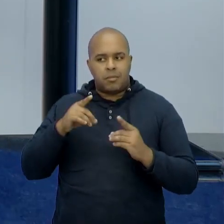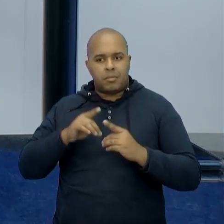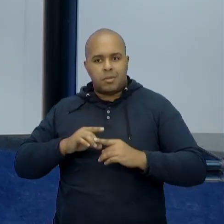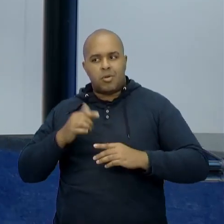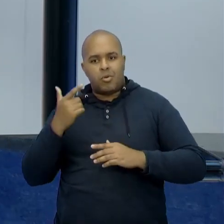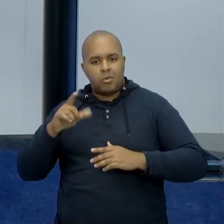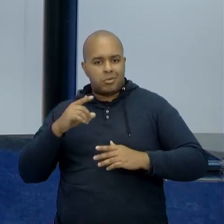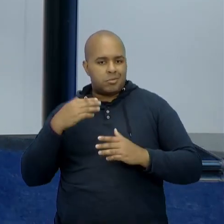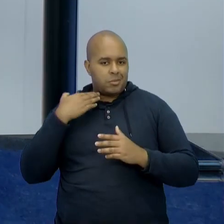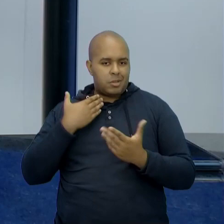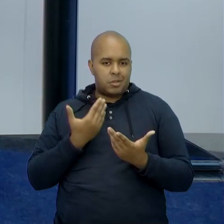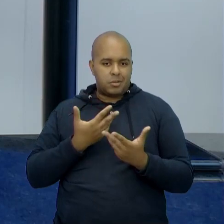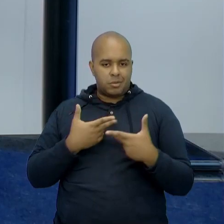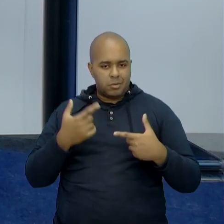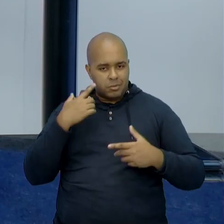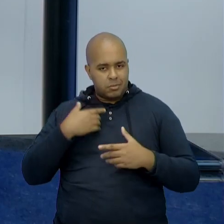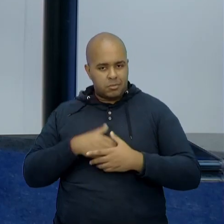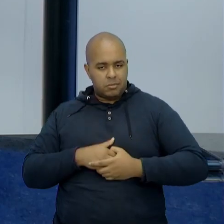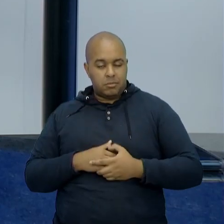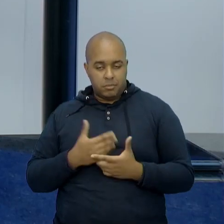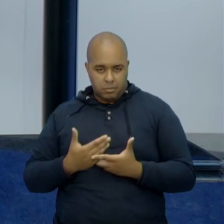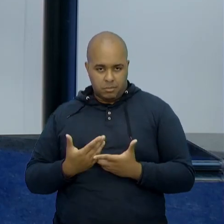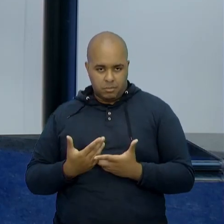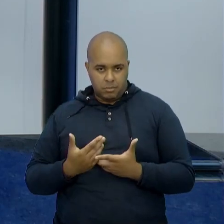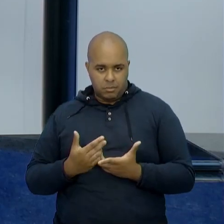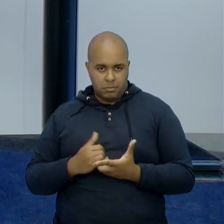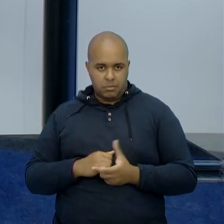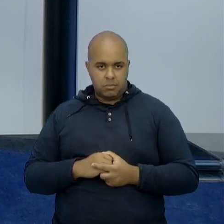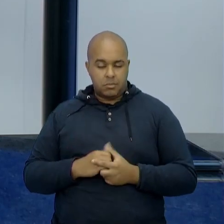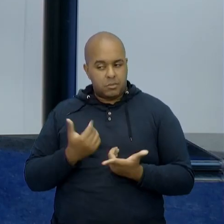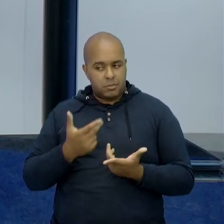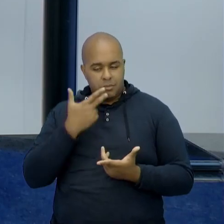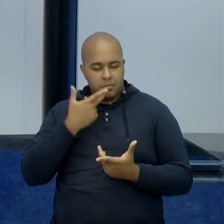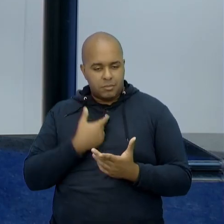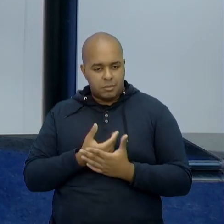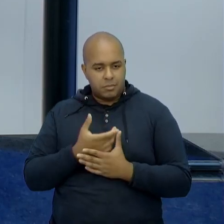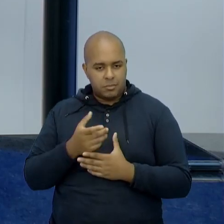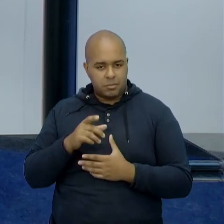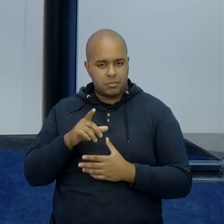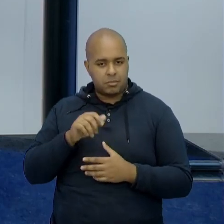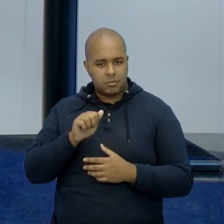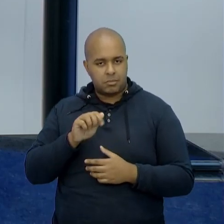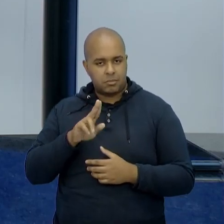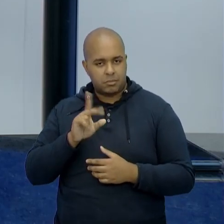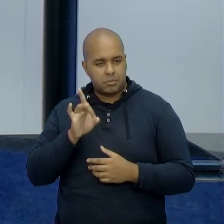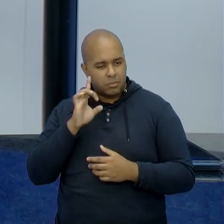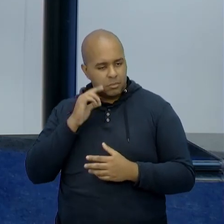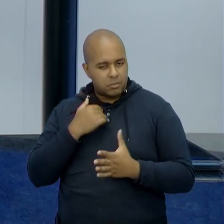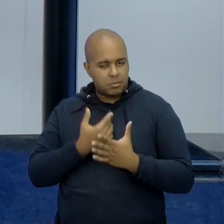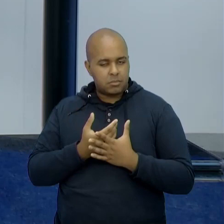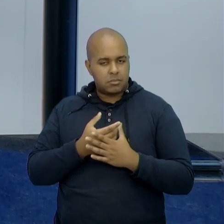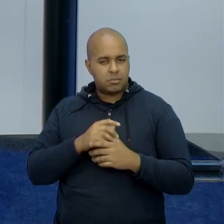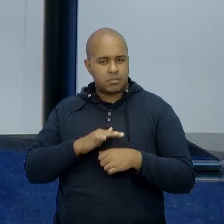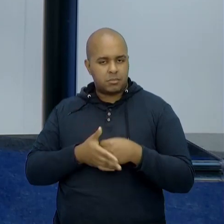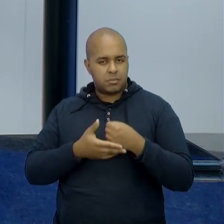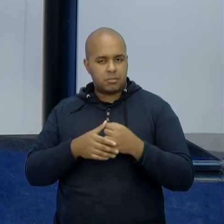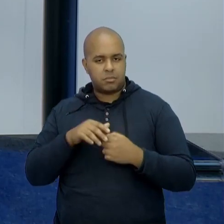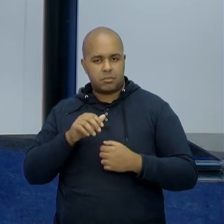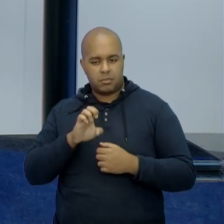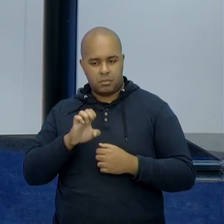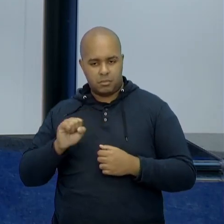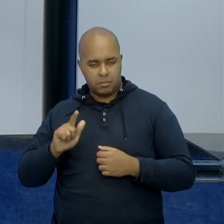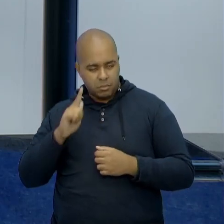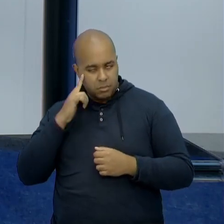por outros bancos, né? Então, quando a gente fala de auditoria de sustentabilidade, auditoria